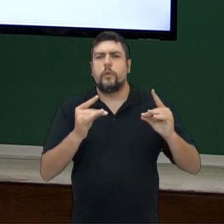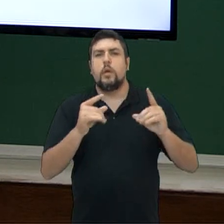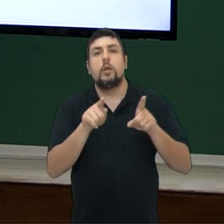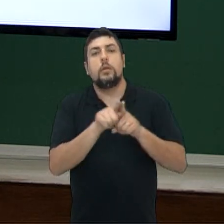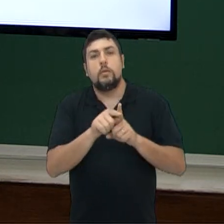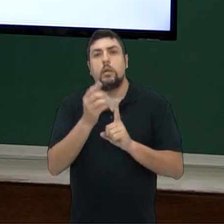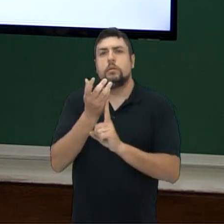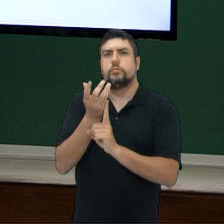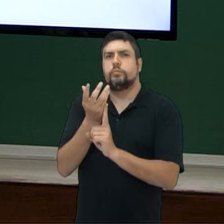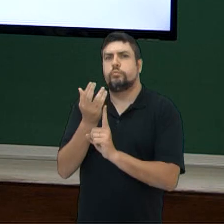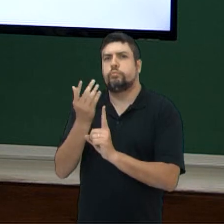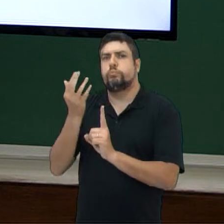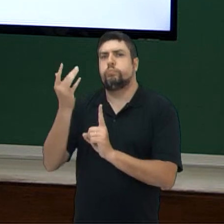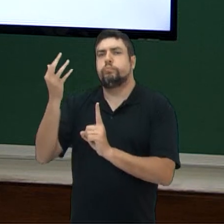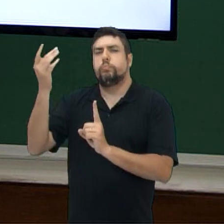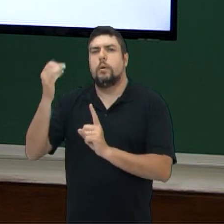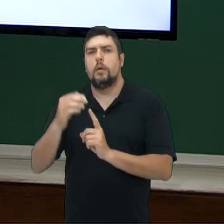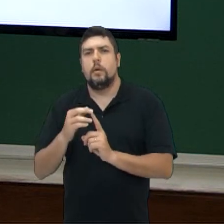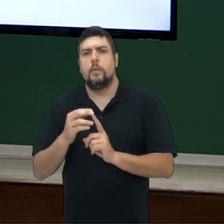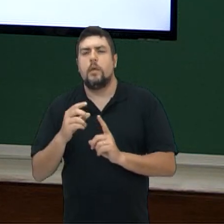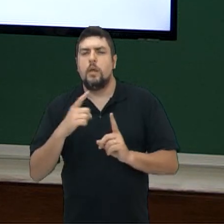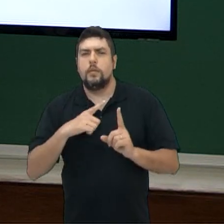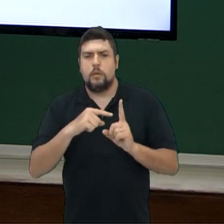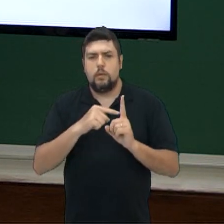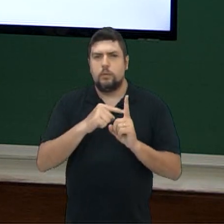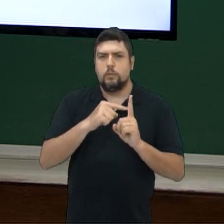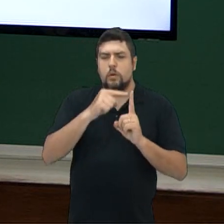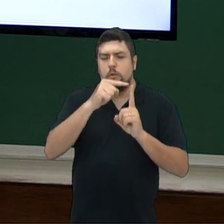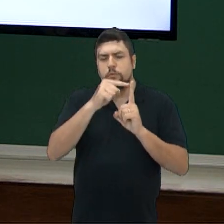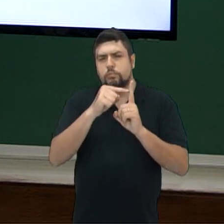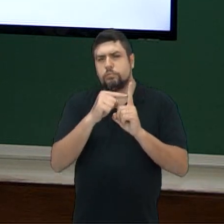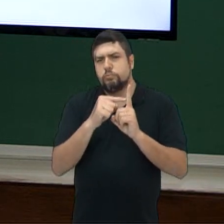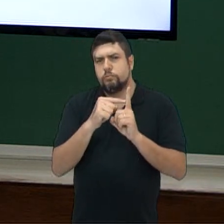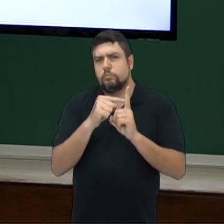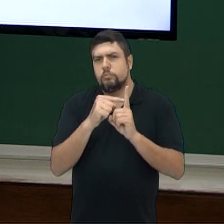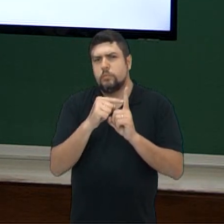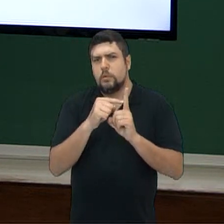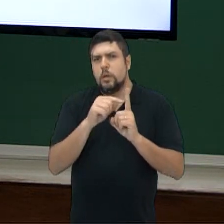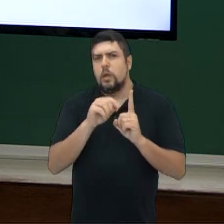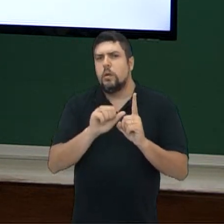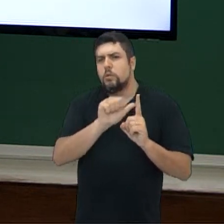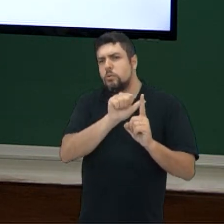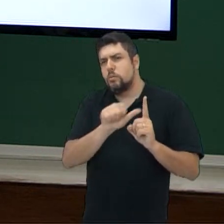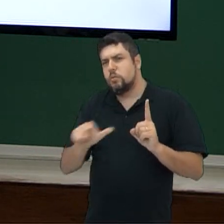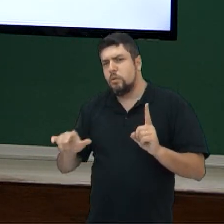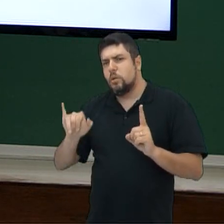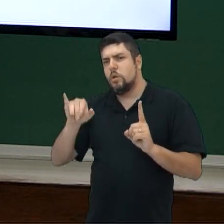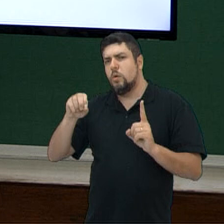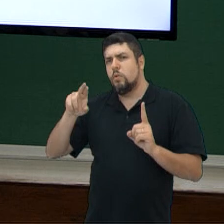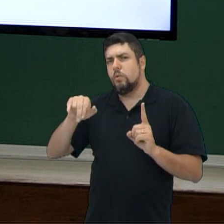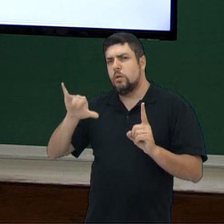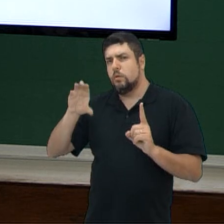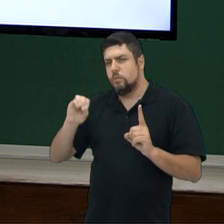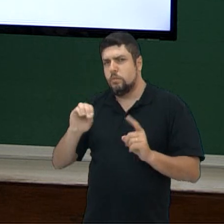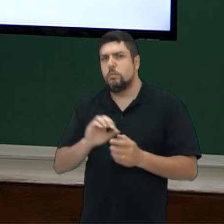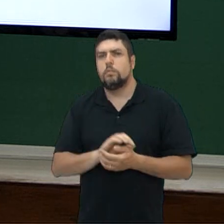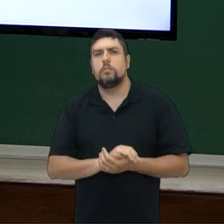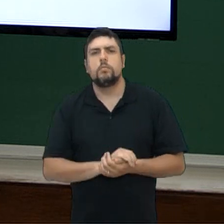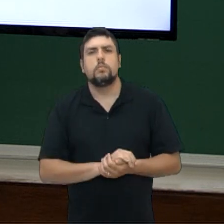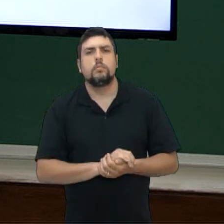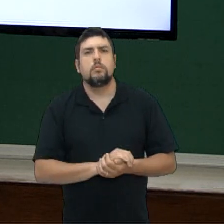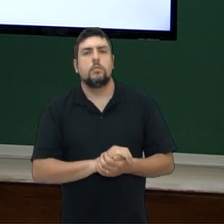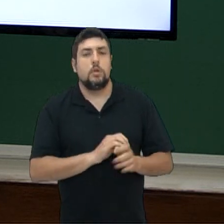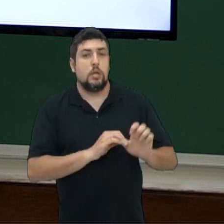ebulição. Sim, normalmente apresentam pontos de fusão e ebulição mais baixos que os compostos iônicos.